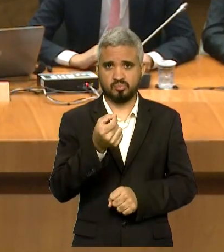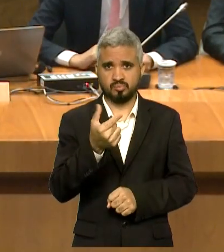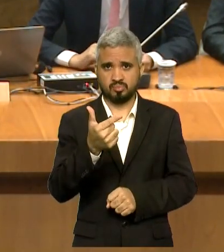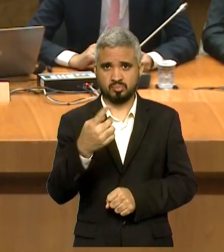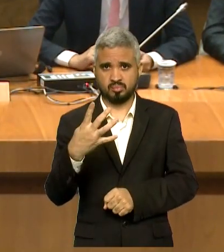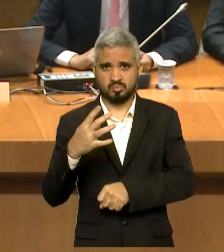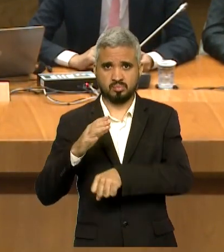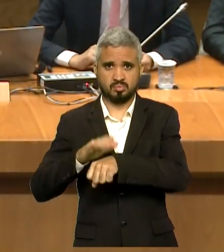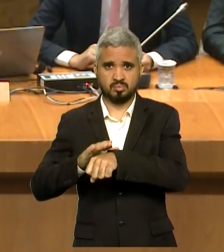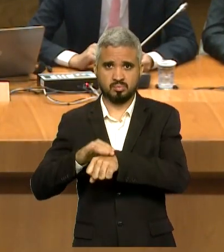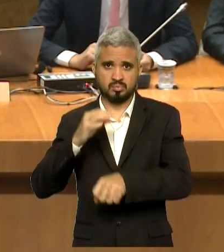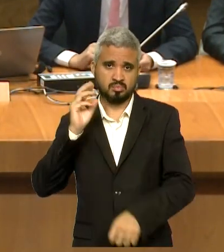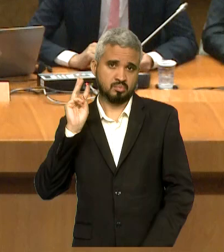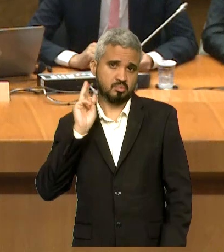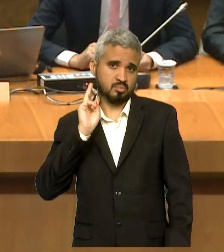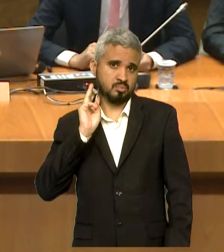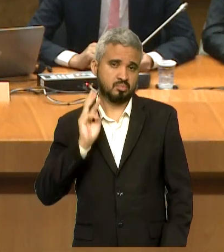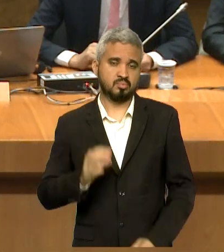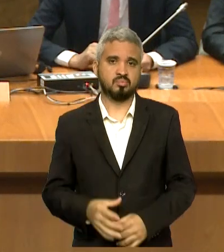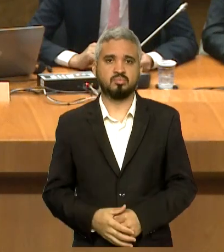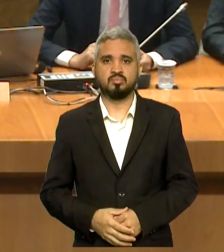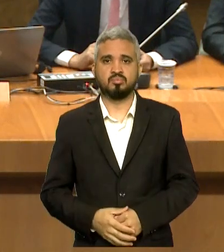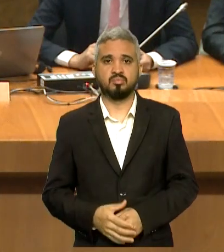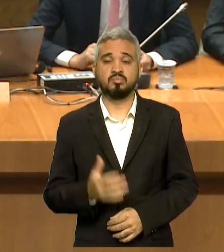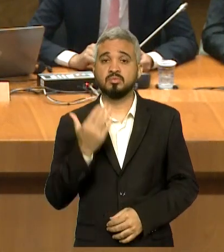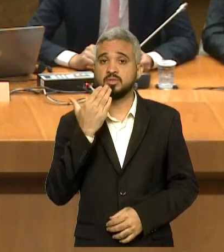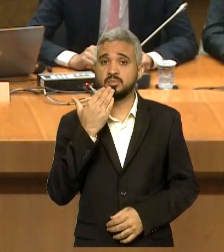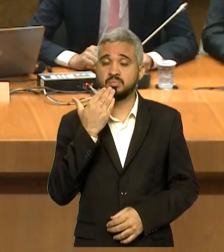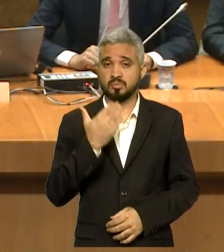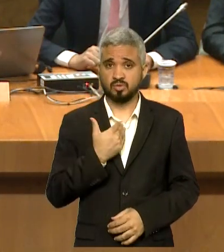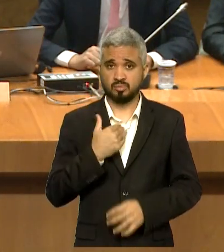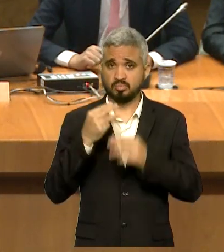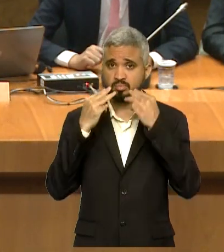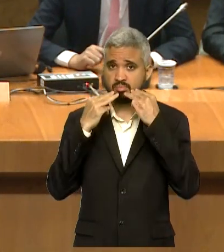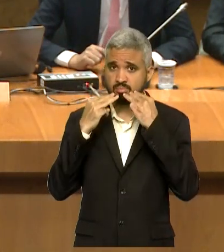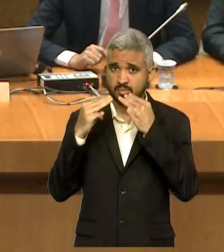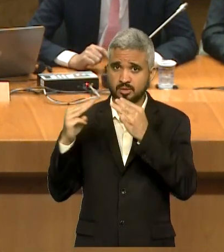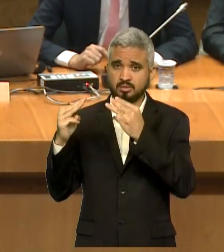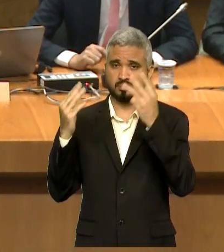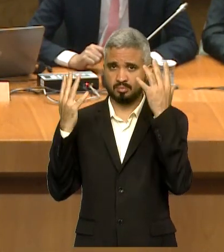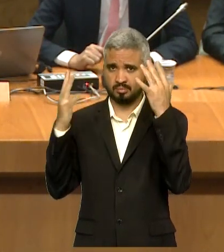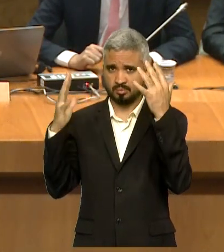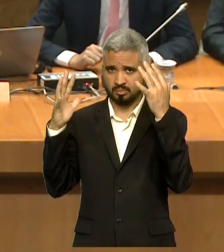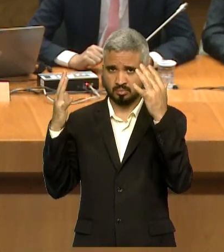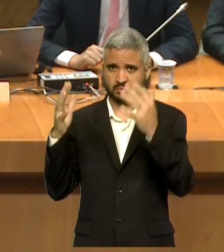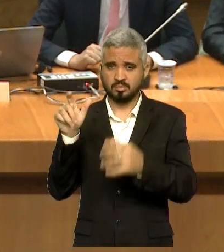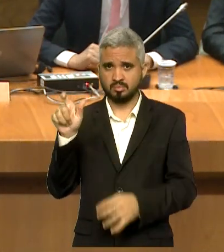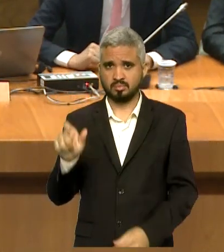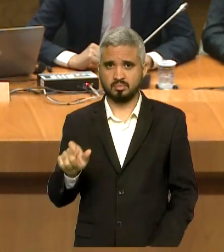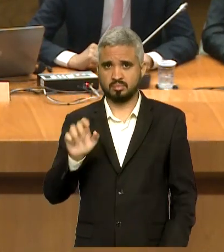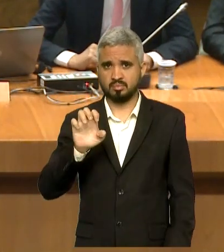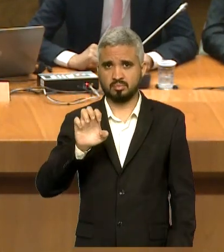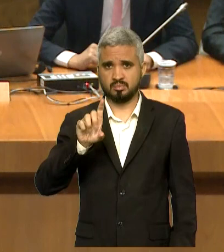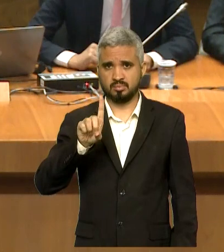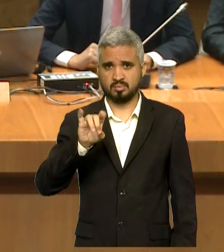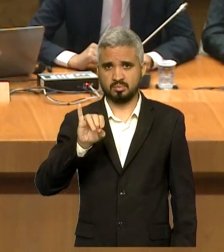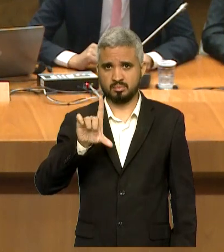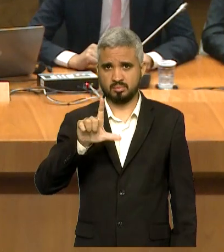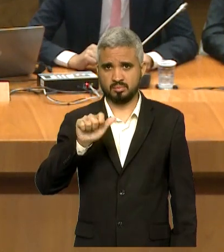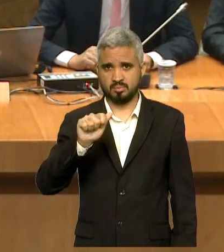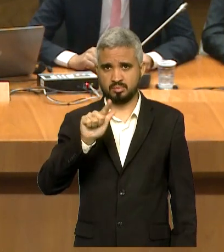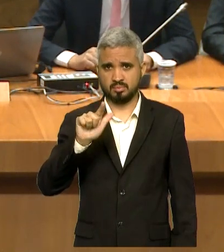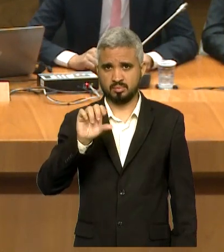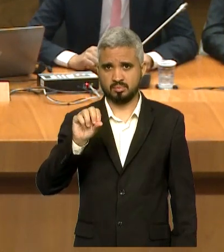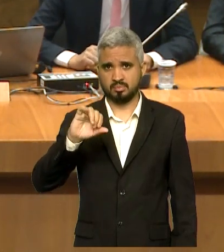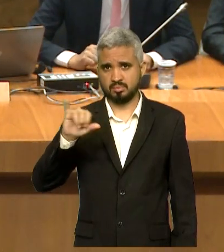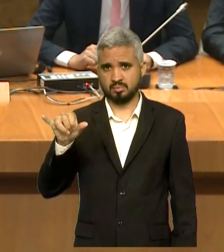do Curso, solicitando que seja enviada a mensagem de congratulação ao senhor Edilásio Júnior, parabenizando-o